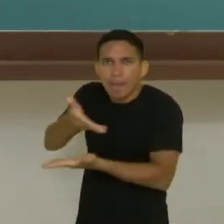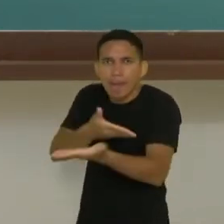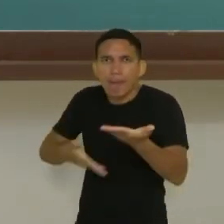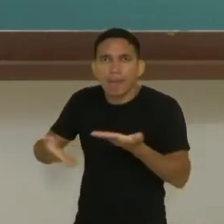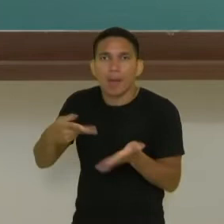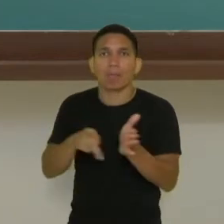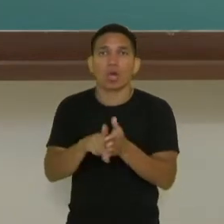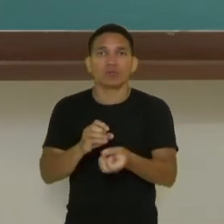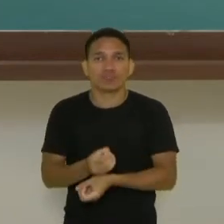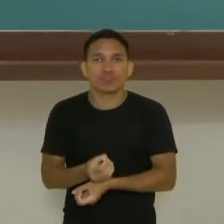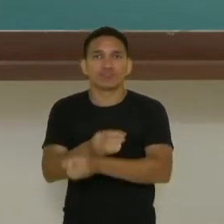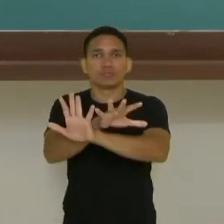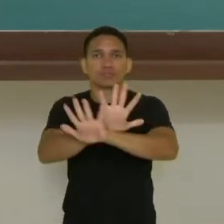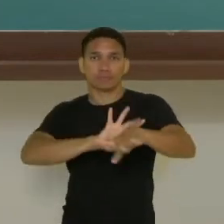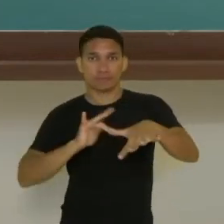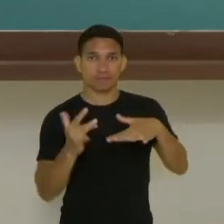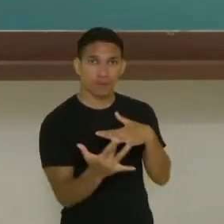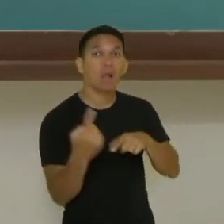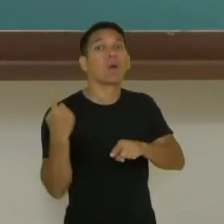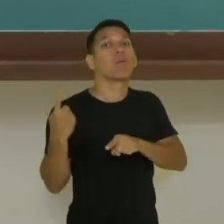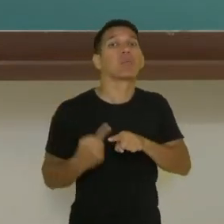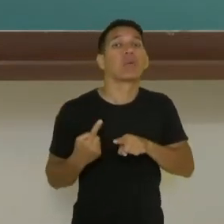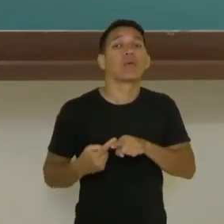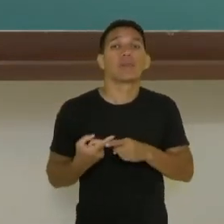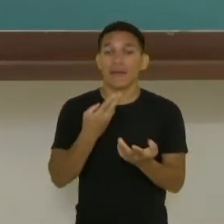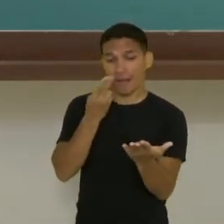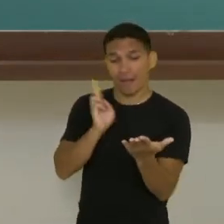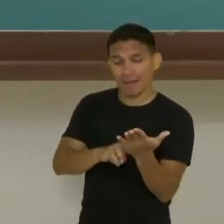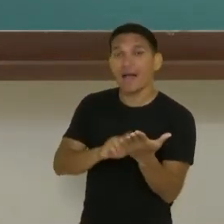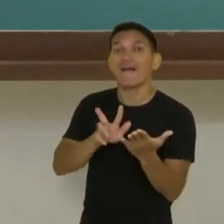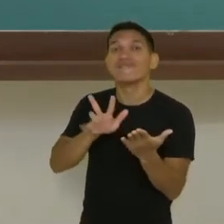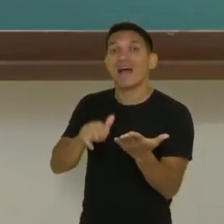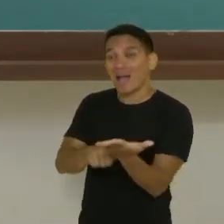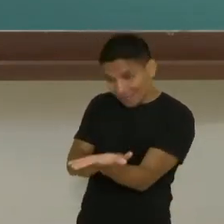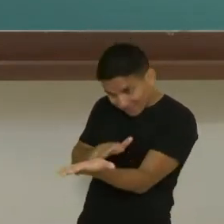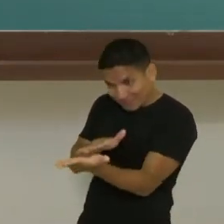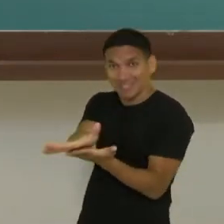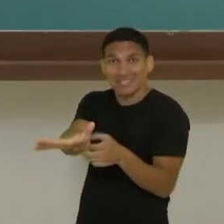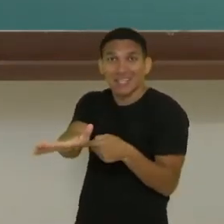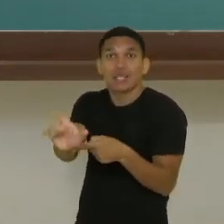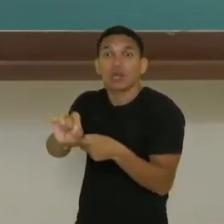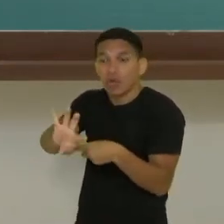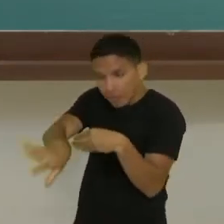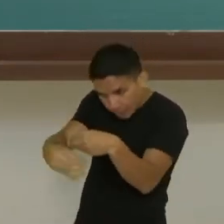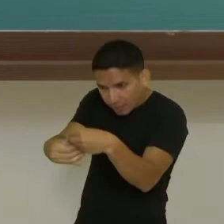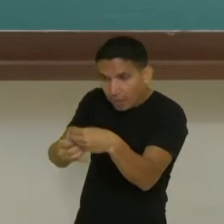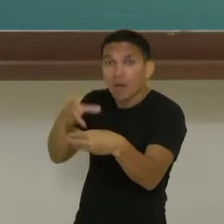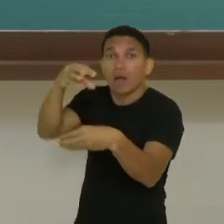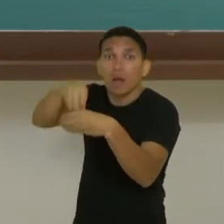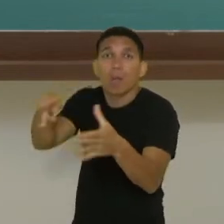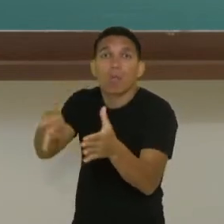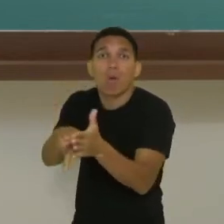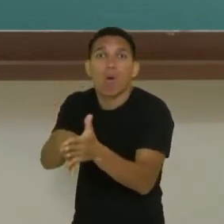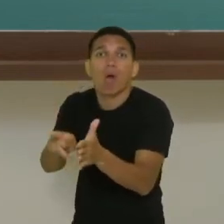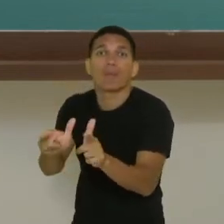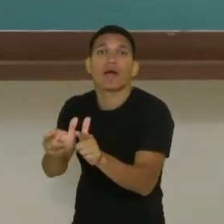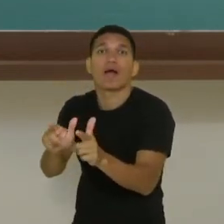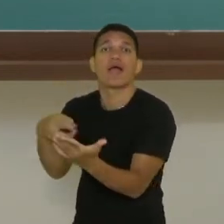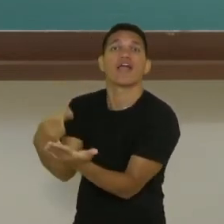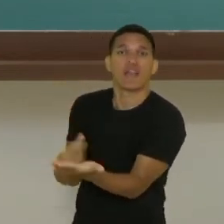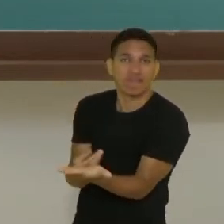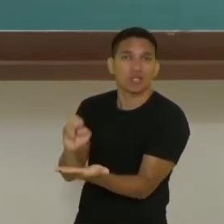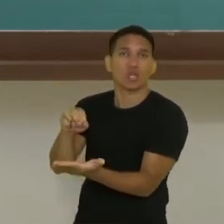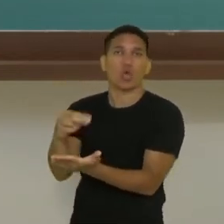via mídias sociais é porque a carta do leitor vai ser publicada no corpo da própria revista, no